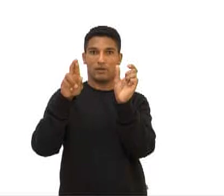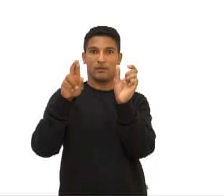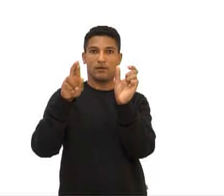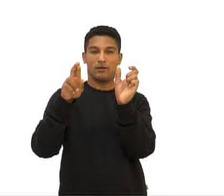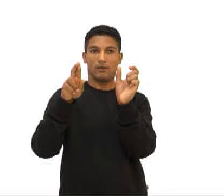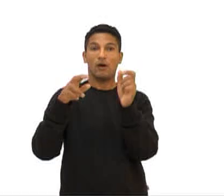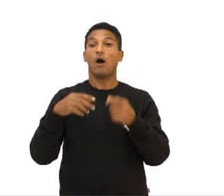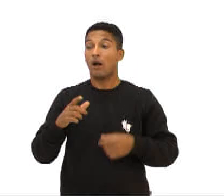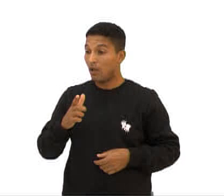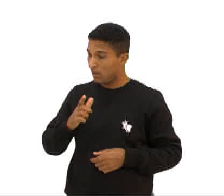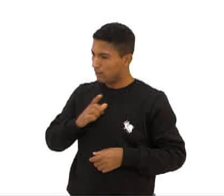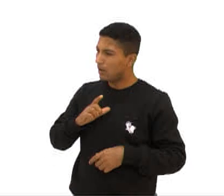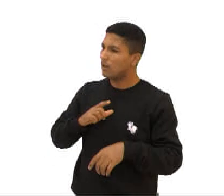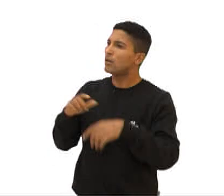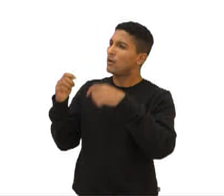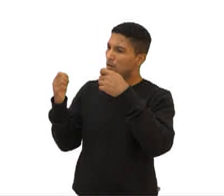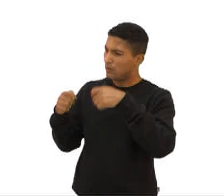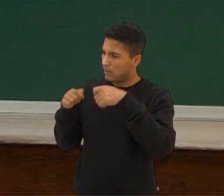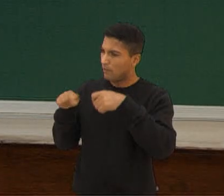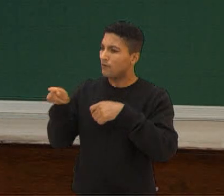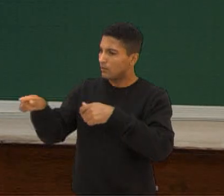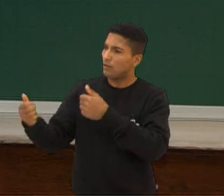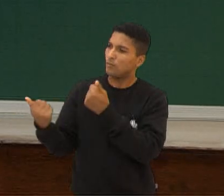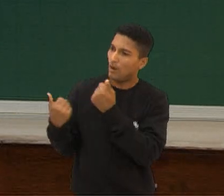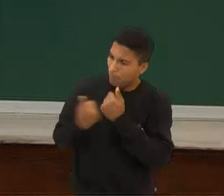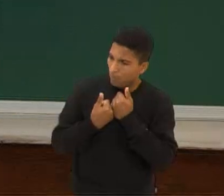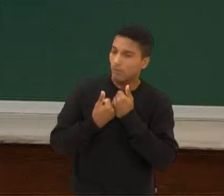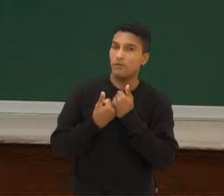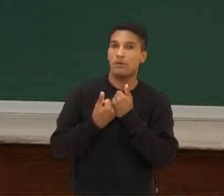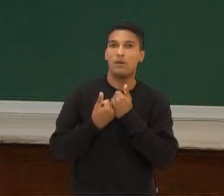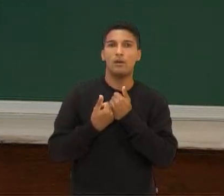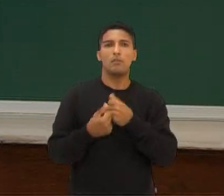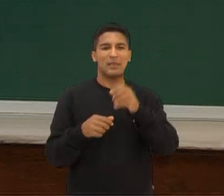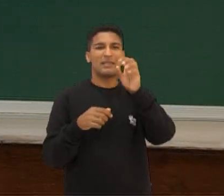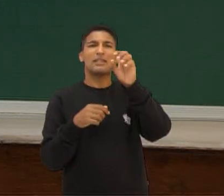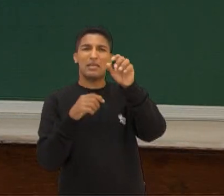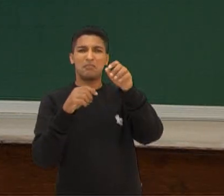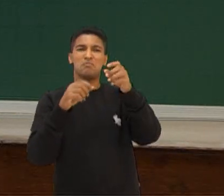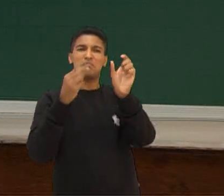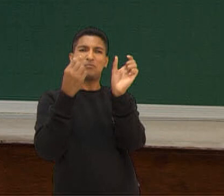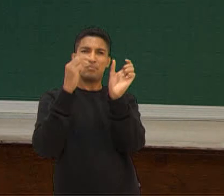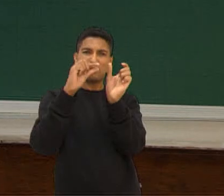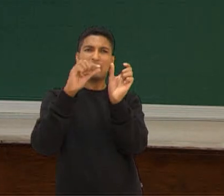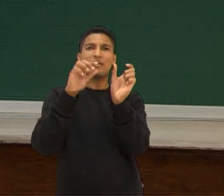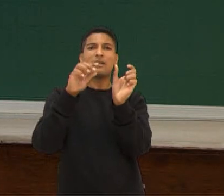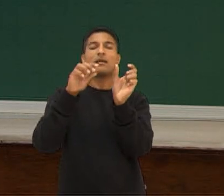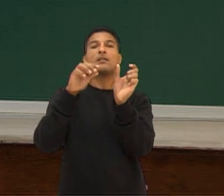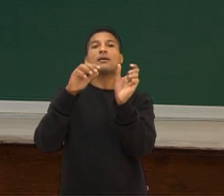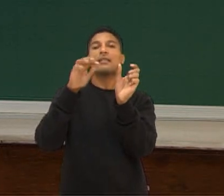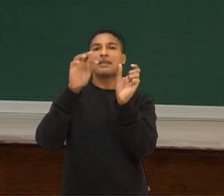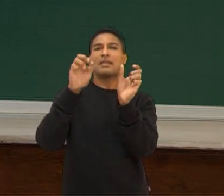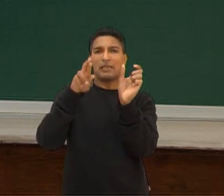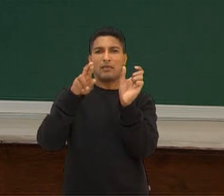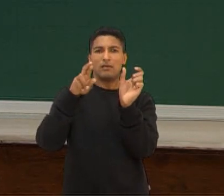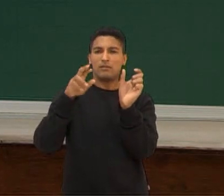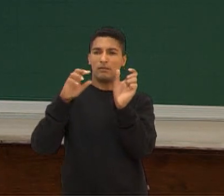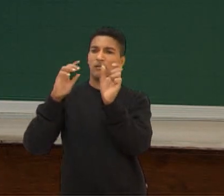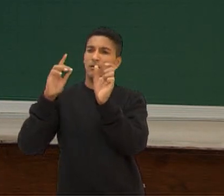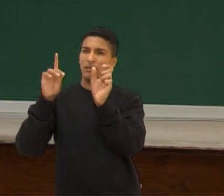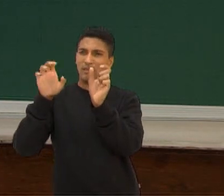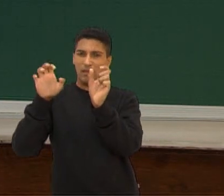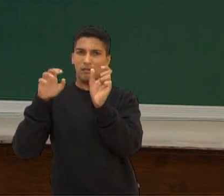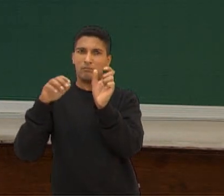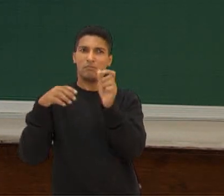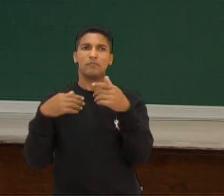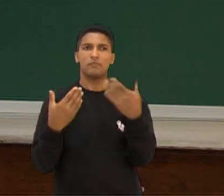nos apoia. Ai, professora, mas confundiu porque tem o de e a objetiva indireta também tem. Mas ela não tem